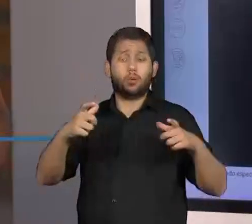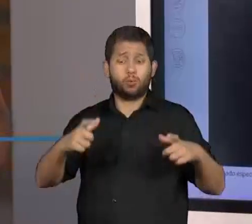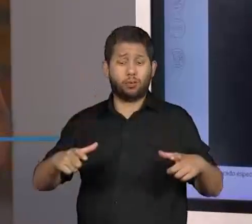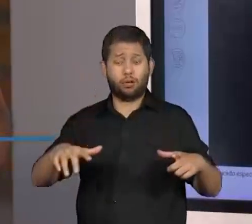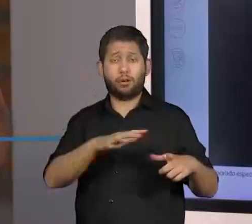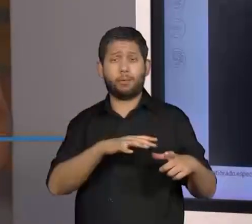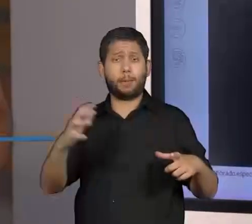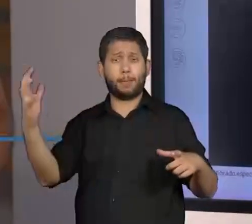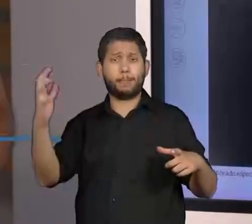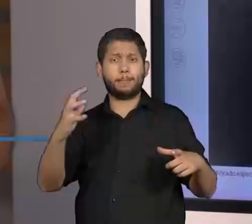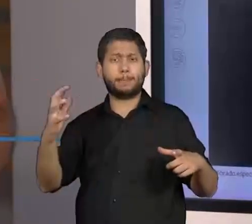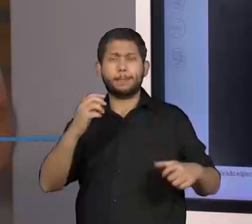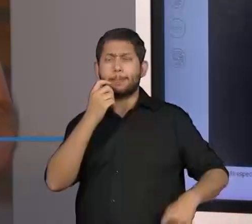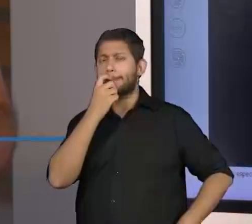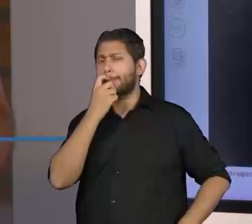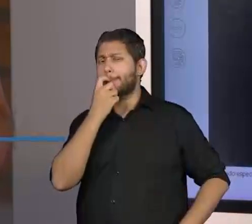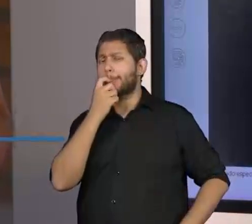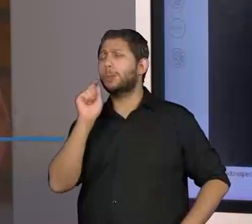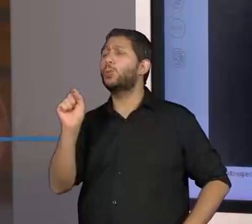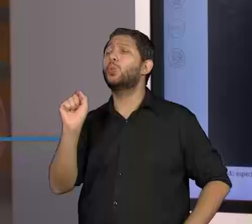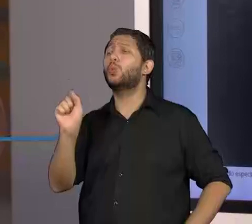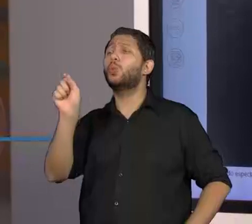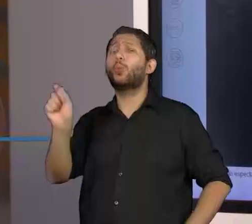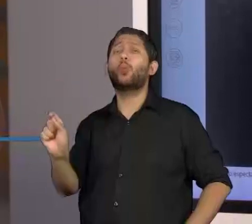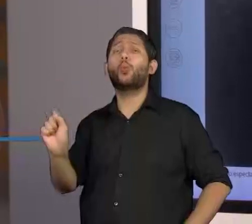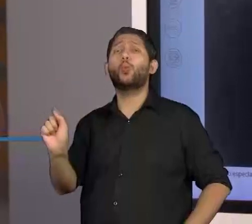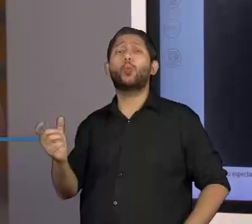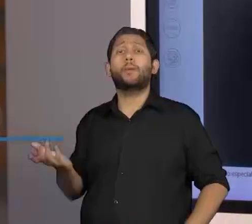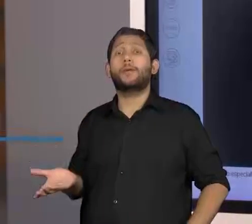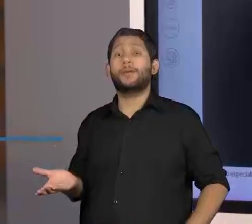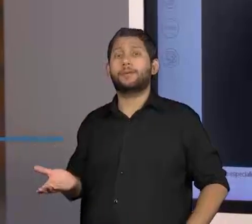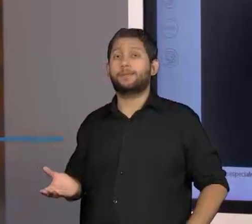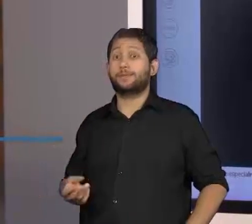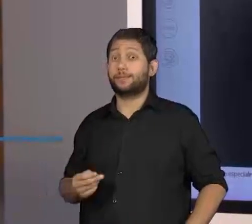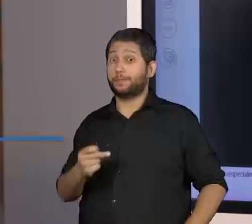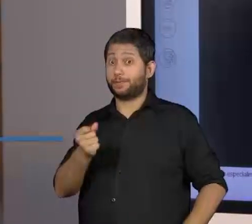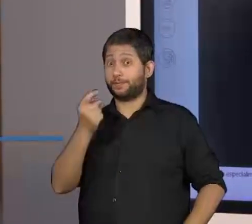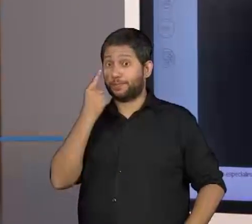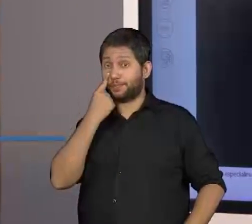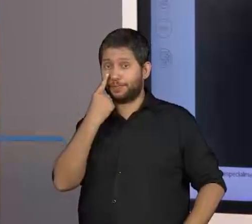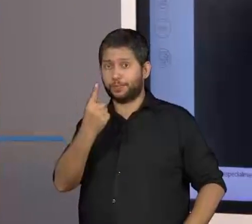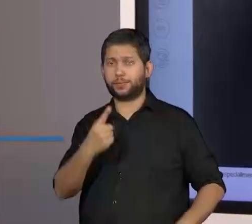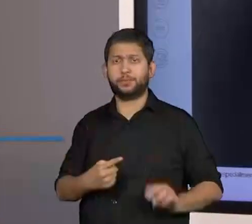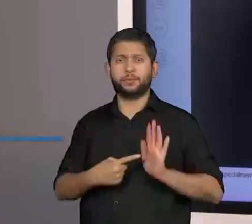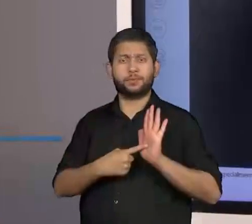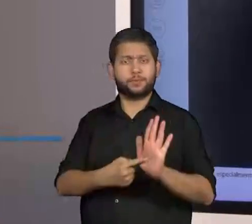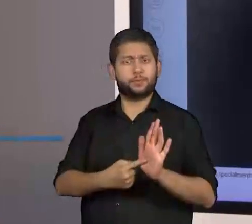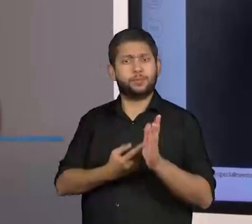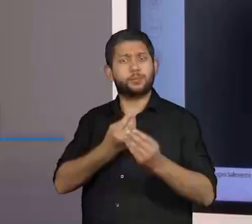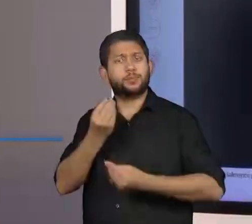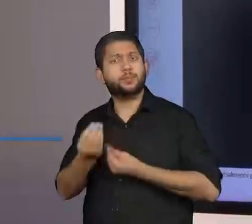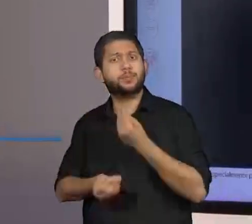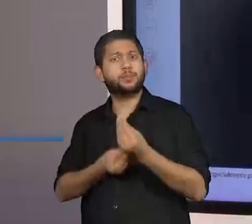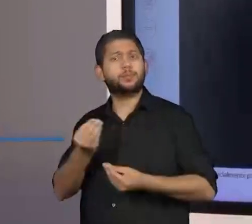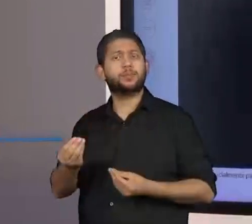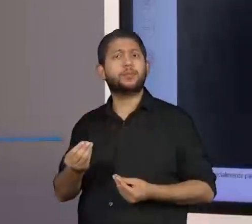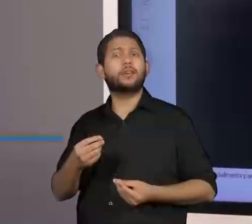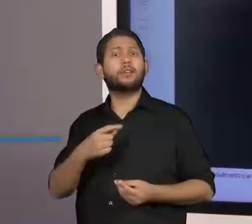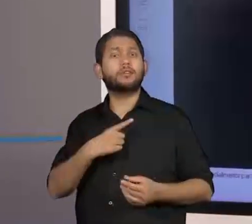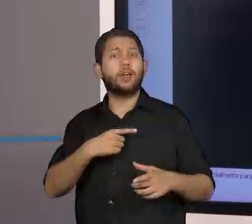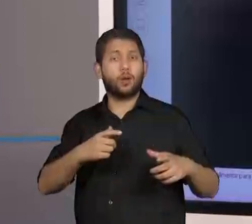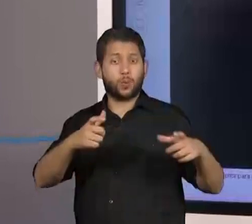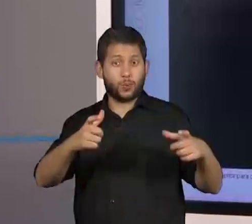globo terrestre? Acho que não, né? Então, vamos descobrir quem são os agentes externos e como eles agem